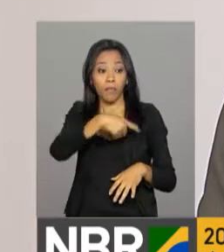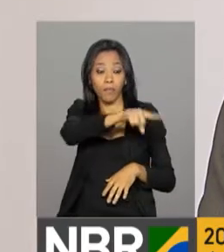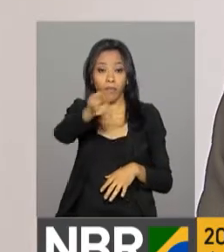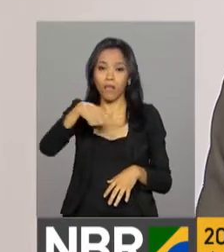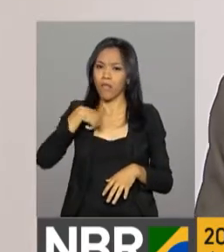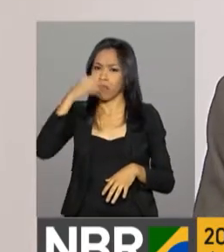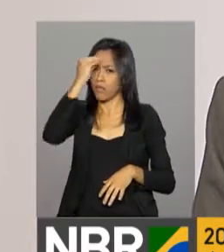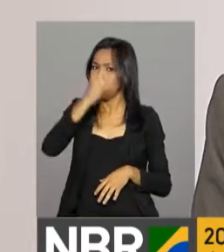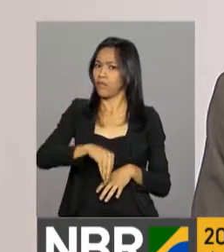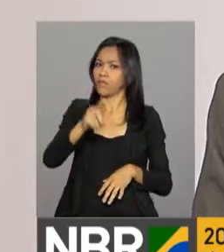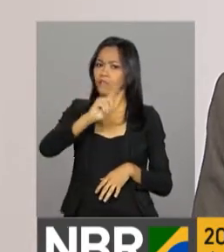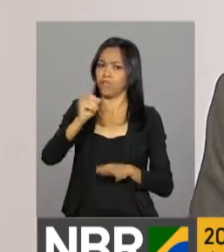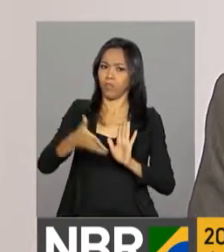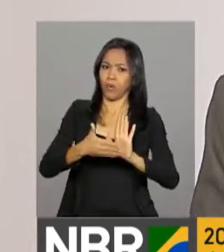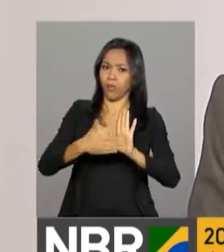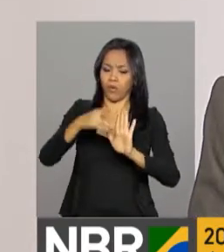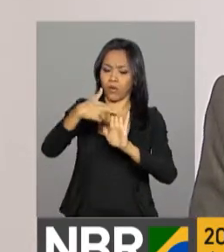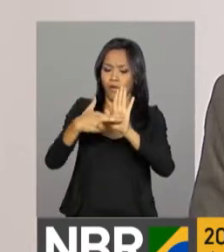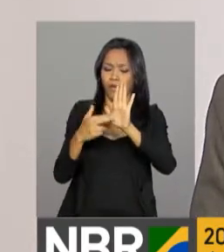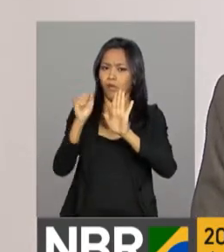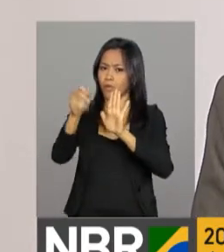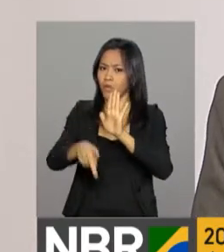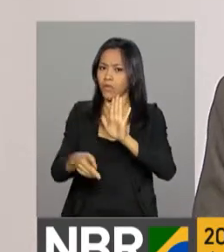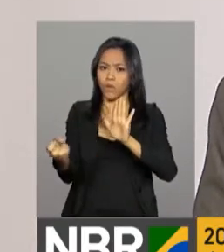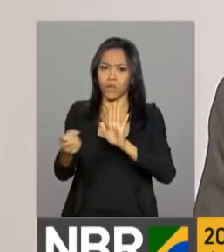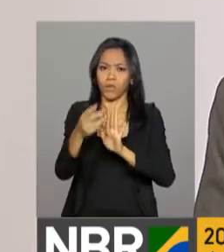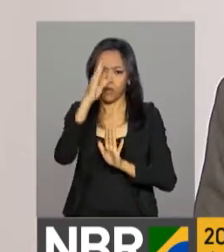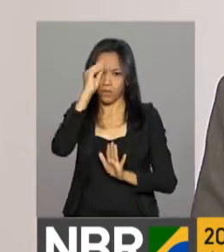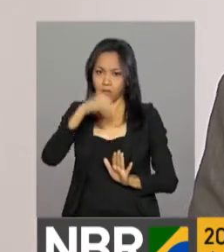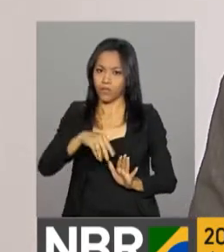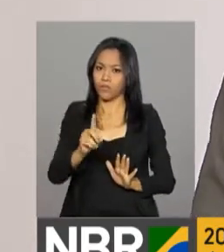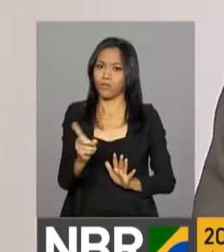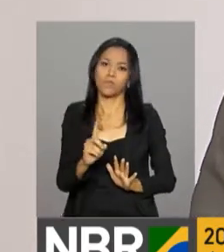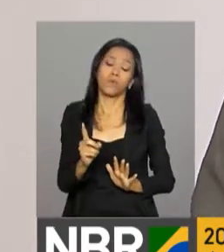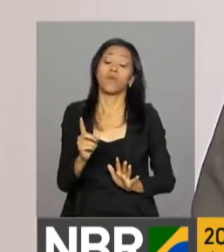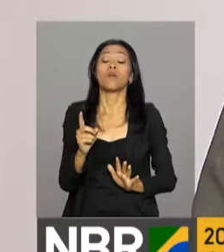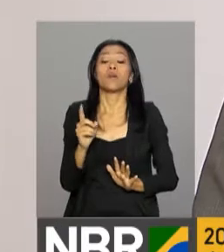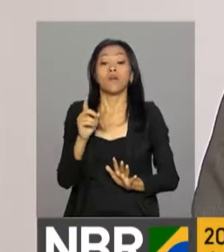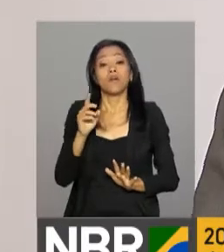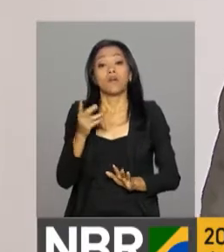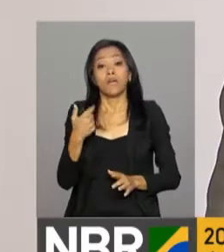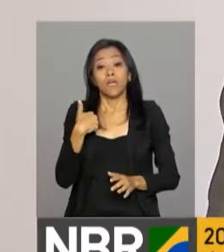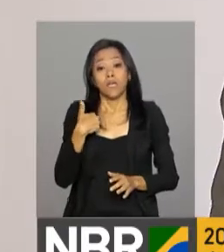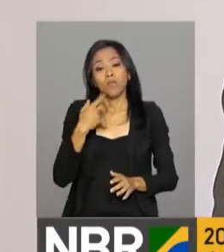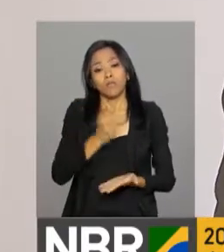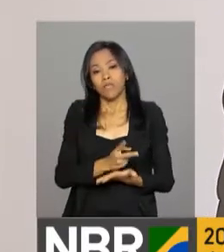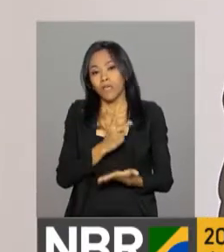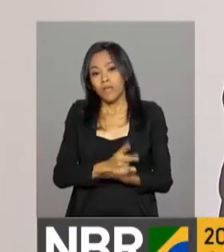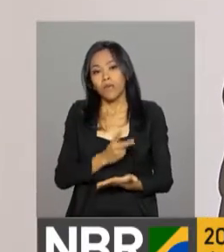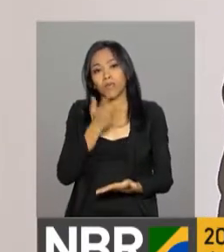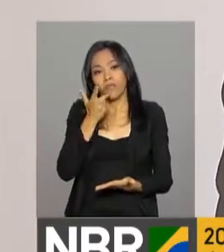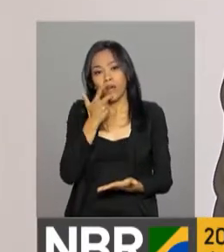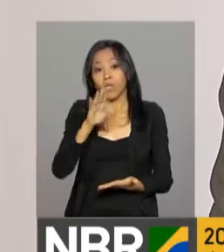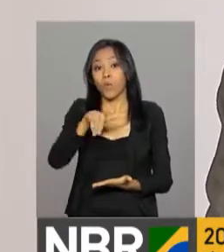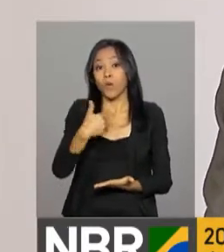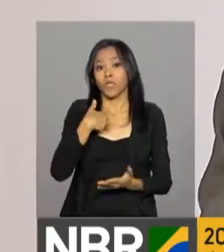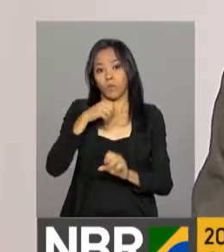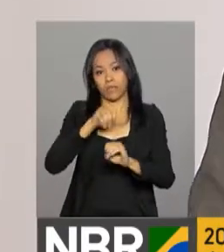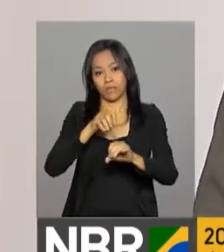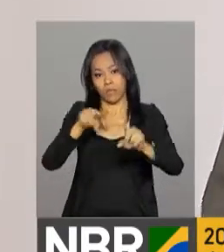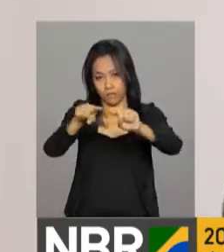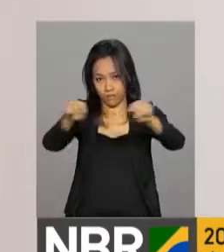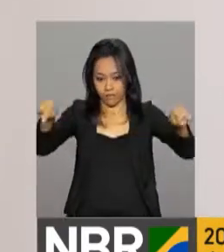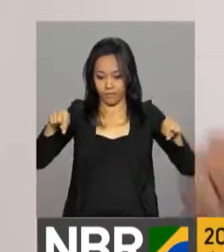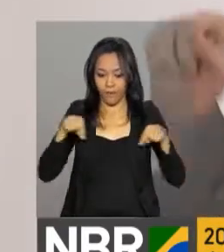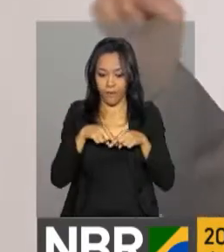vamos desistir da previdência em nome do brasil porque eu tenho sendo repetitivo mas quando dava aulas as pessoas e